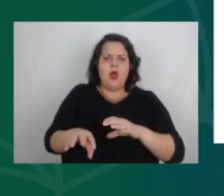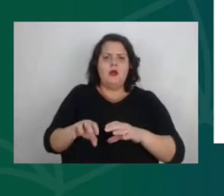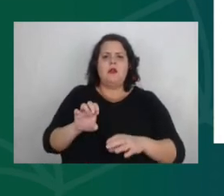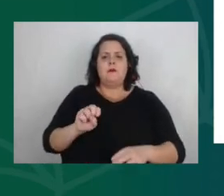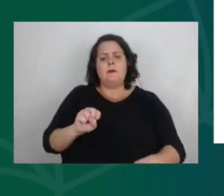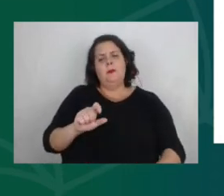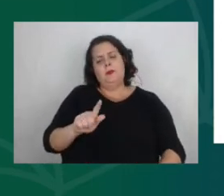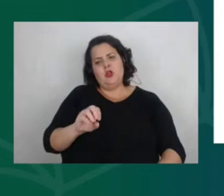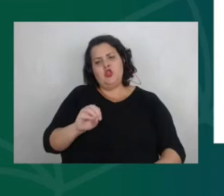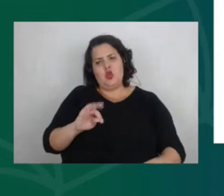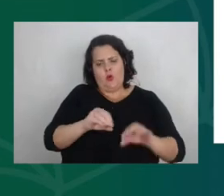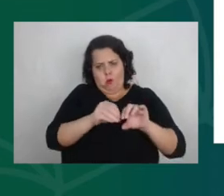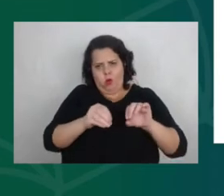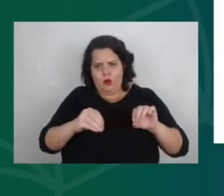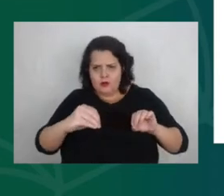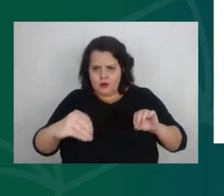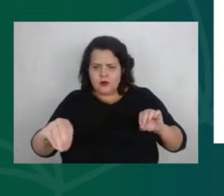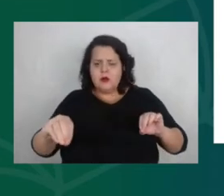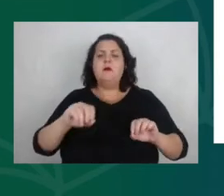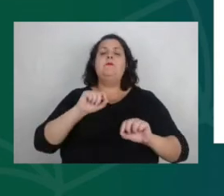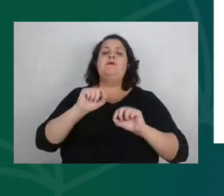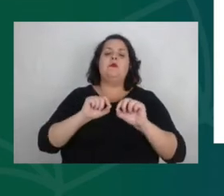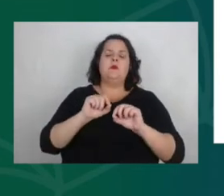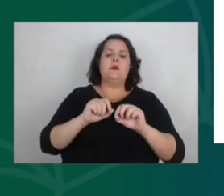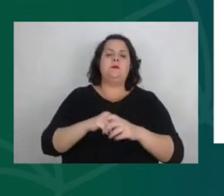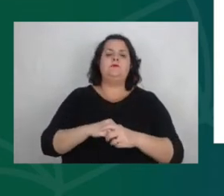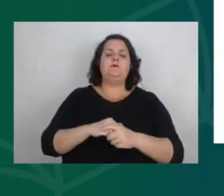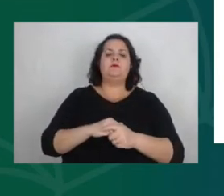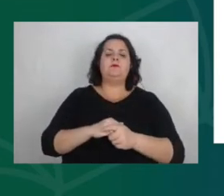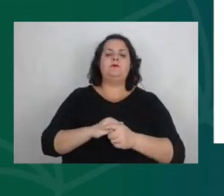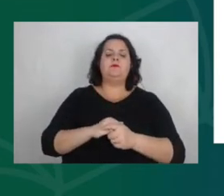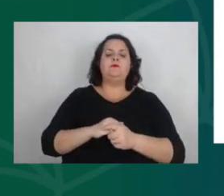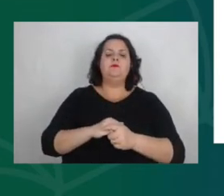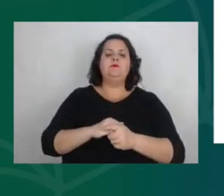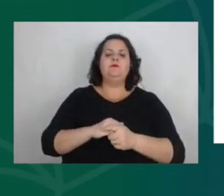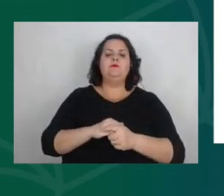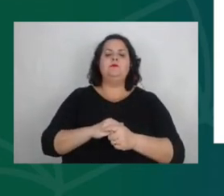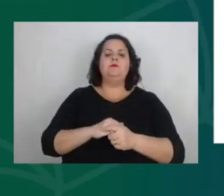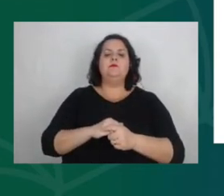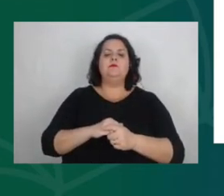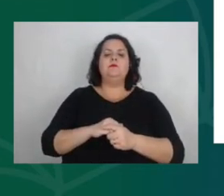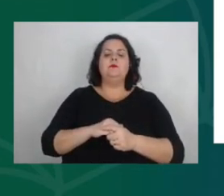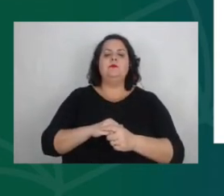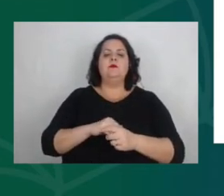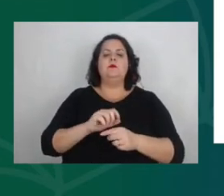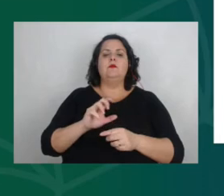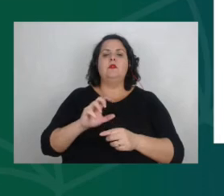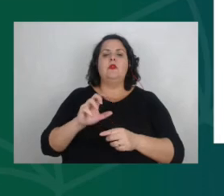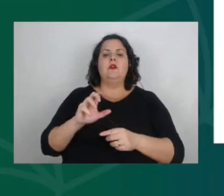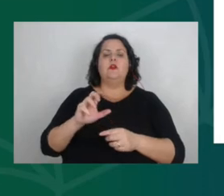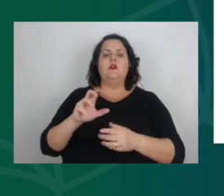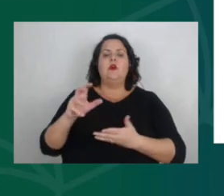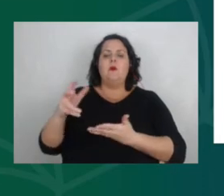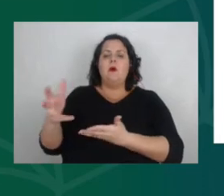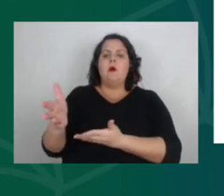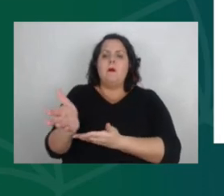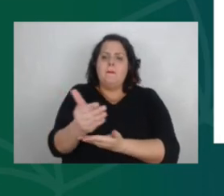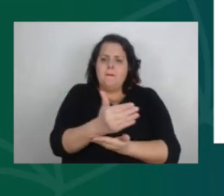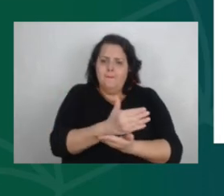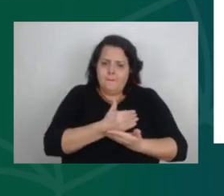nos dutos, né, ele não foi coletado quando é lançado lá no emissário de Santos, lá na Praia de José